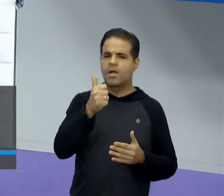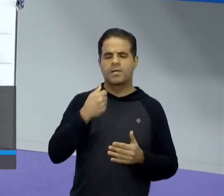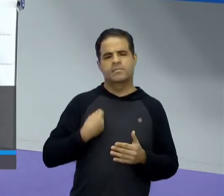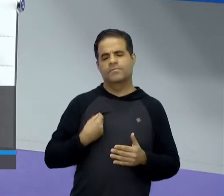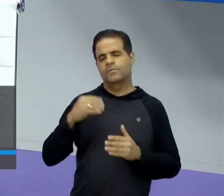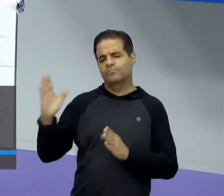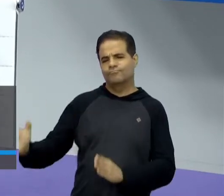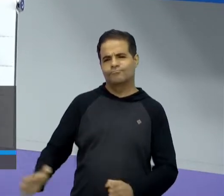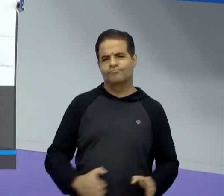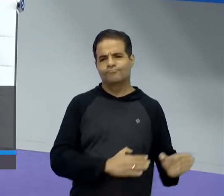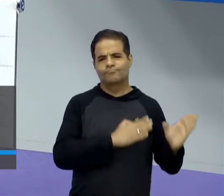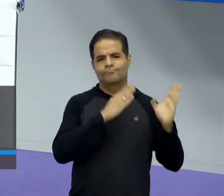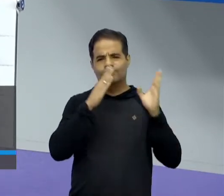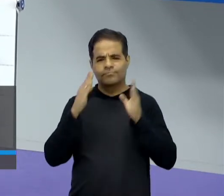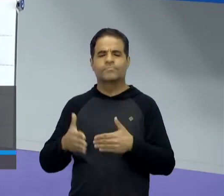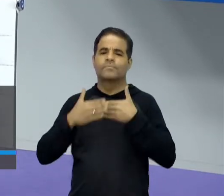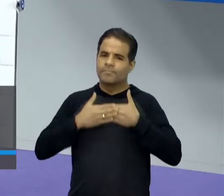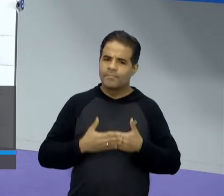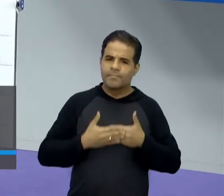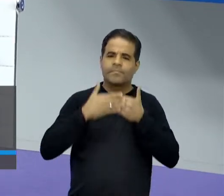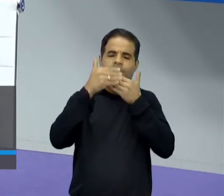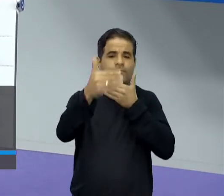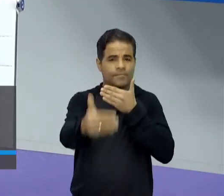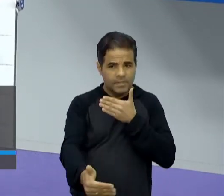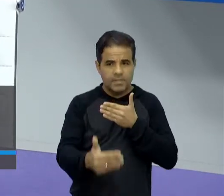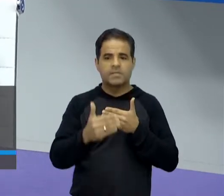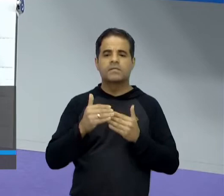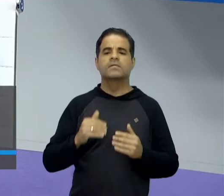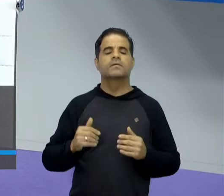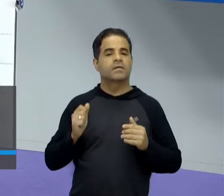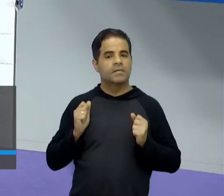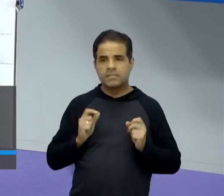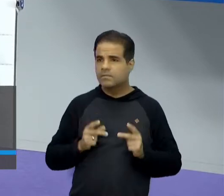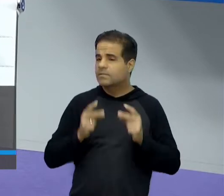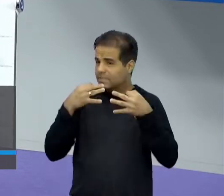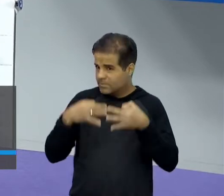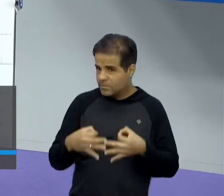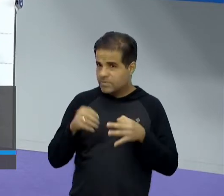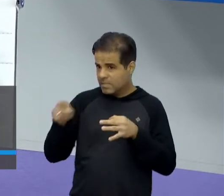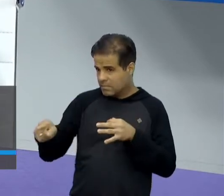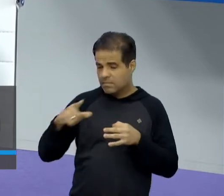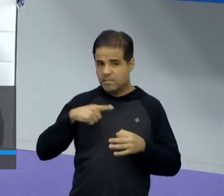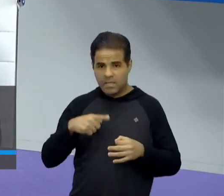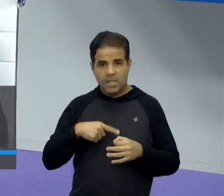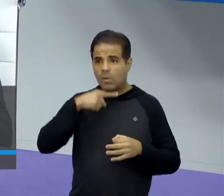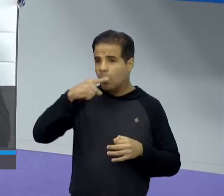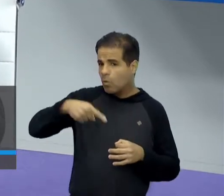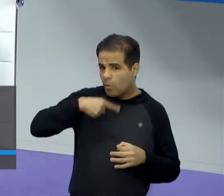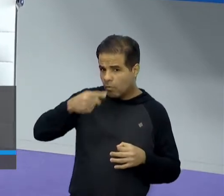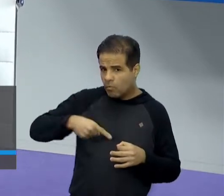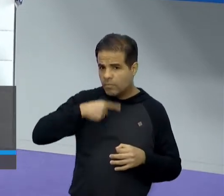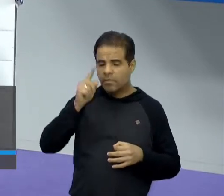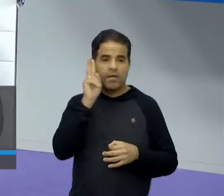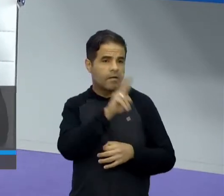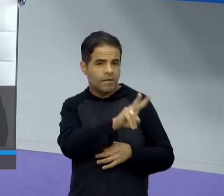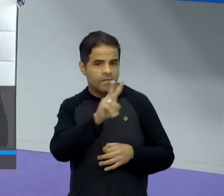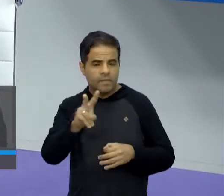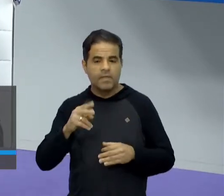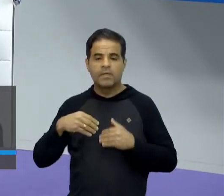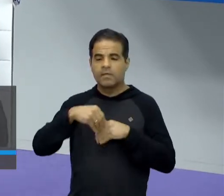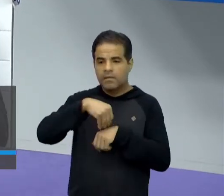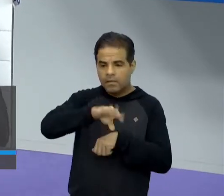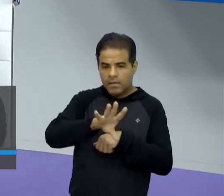vida ainda pela frente. E certamente, aquilo que você de repente não consegue ver